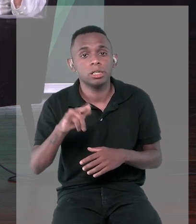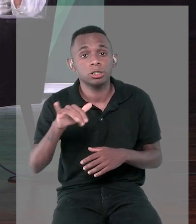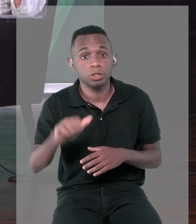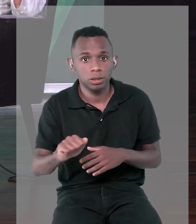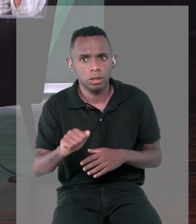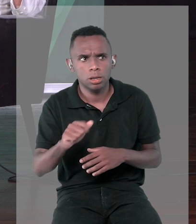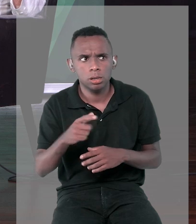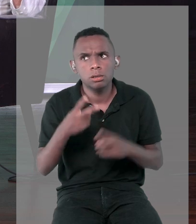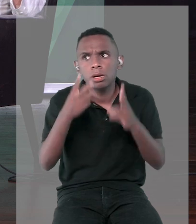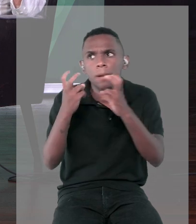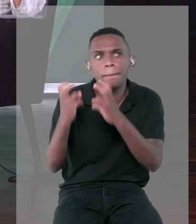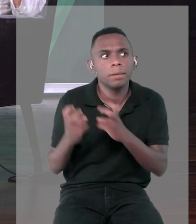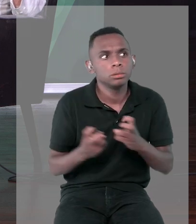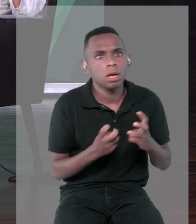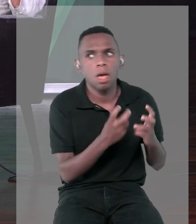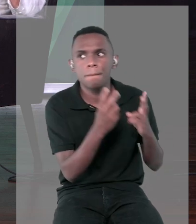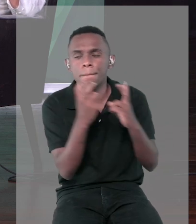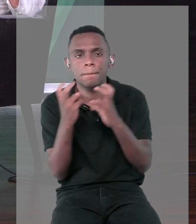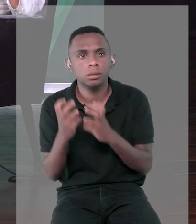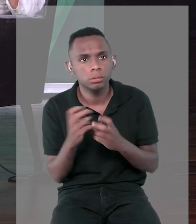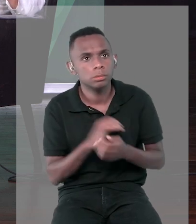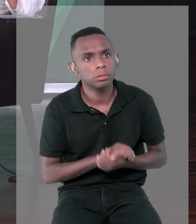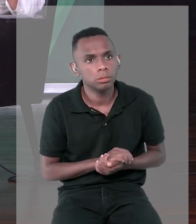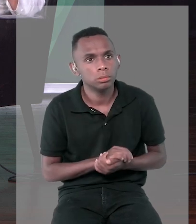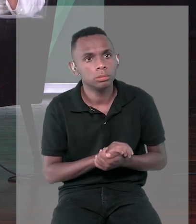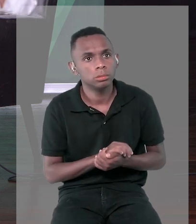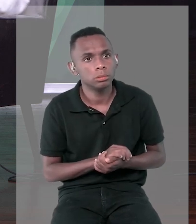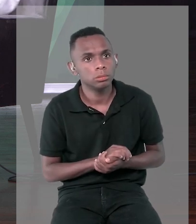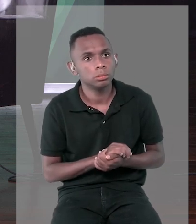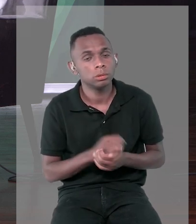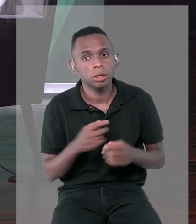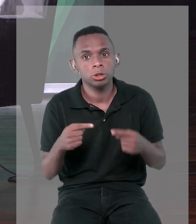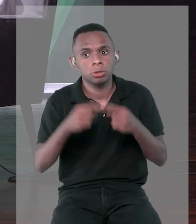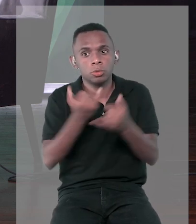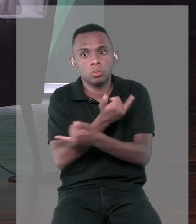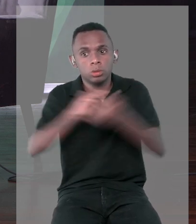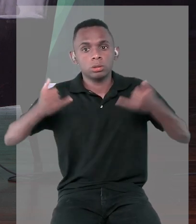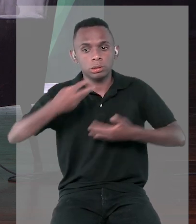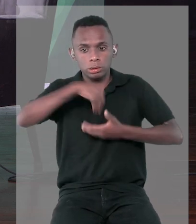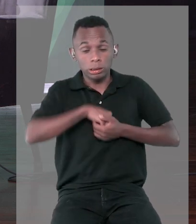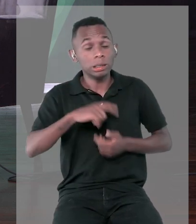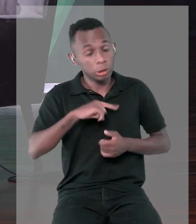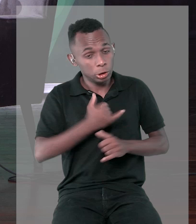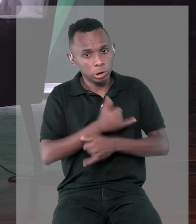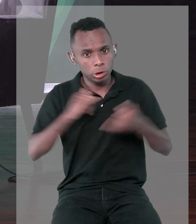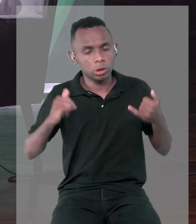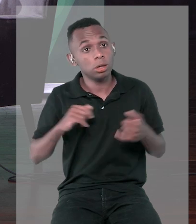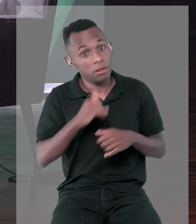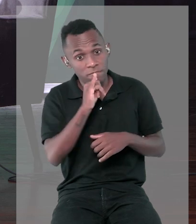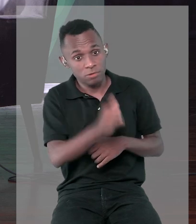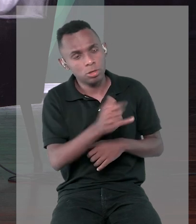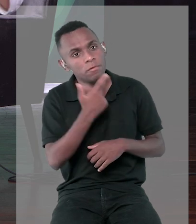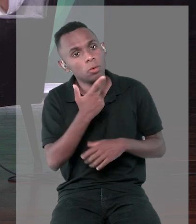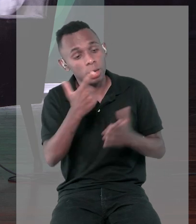com a antena ligada e com muita eletricidade, ela tinha muita energia. E ele chega a dizer, então,